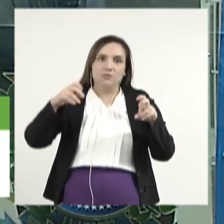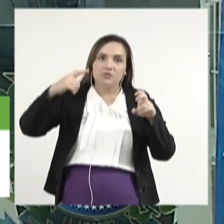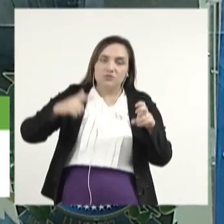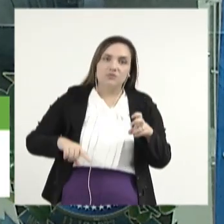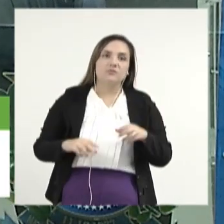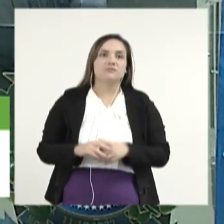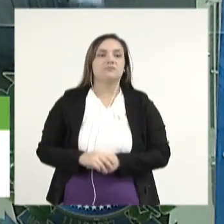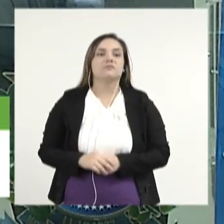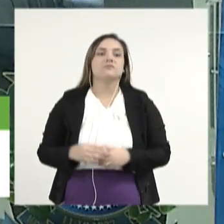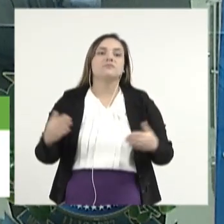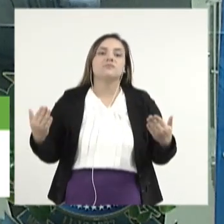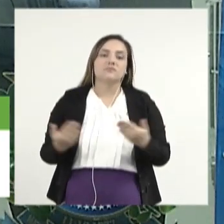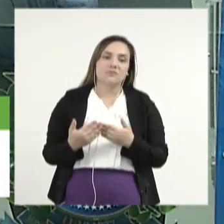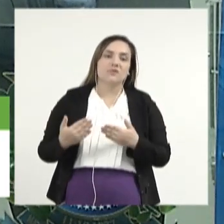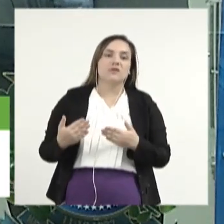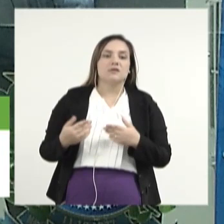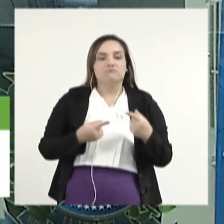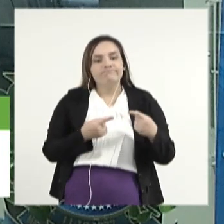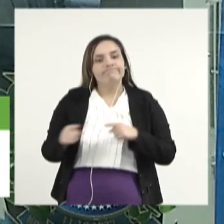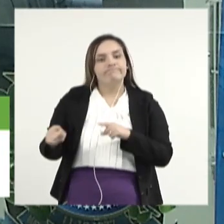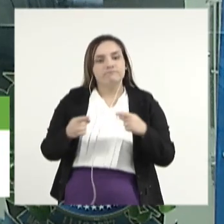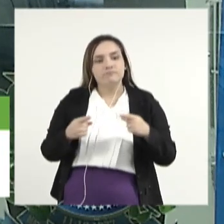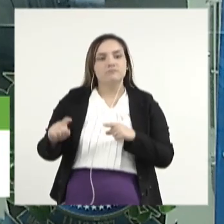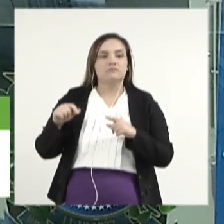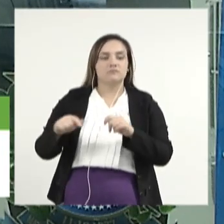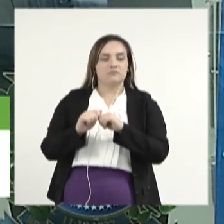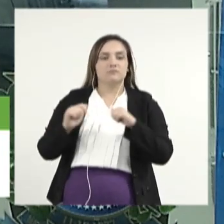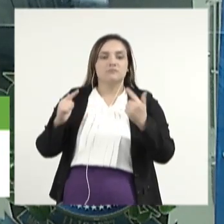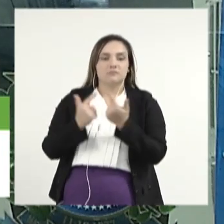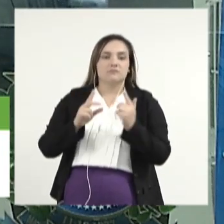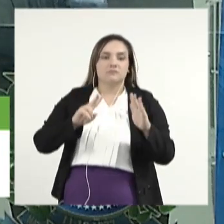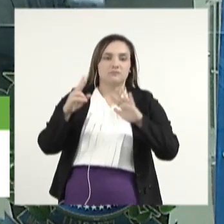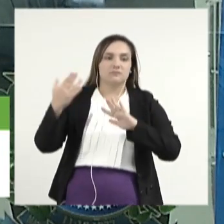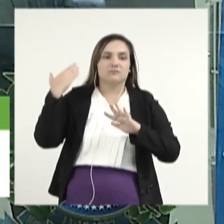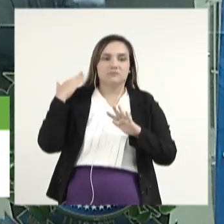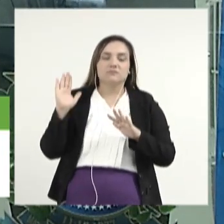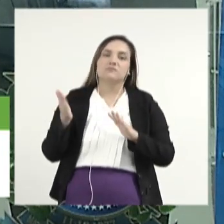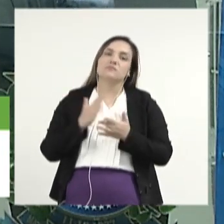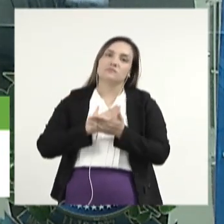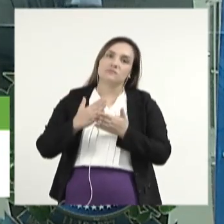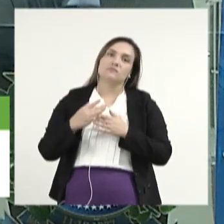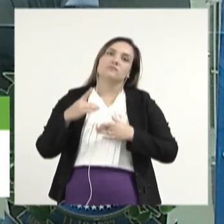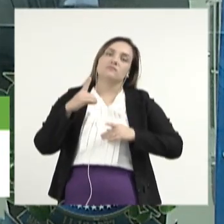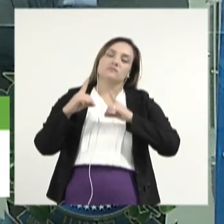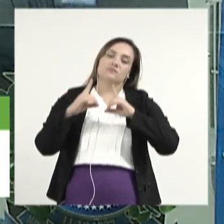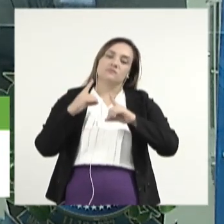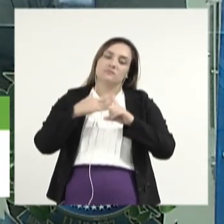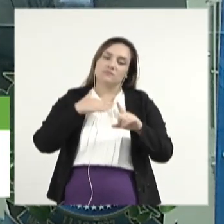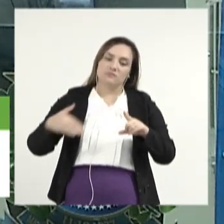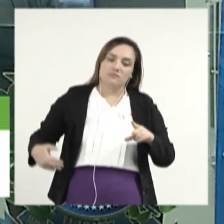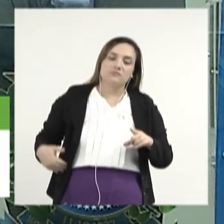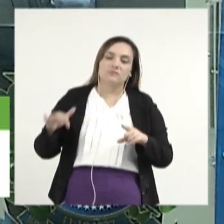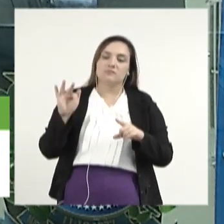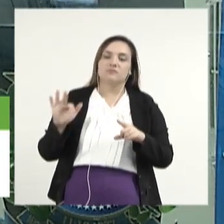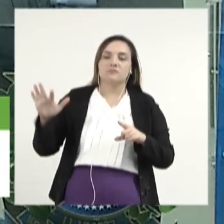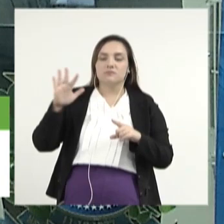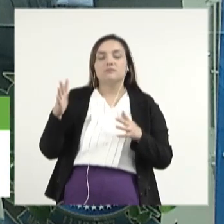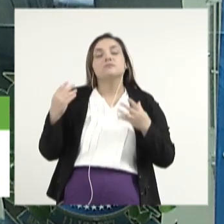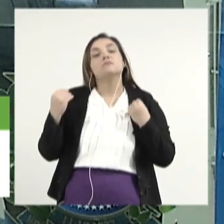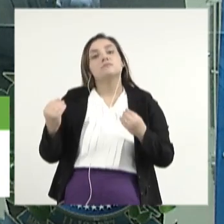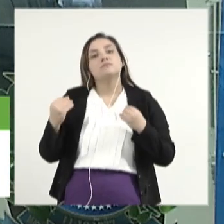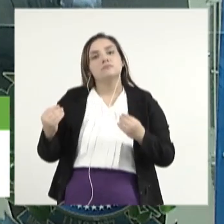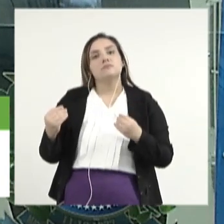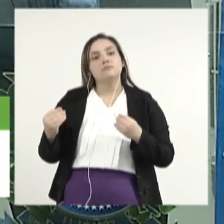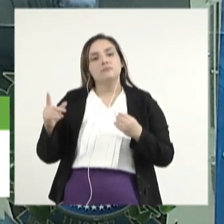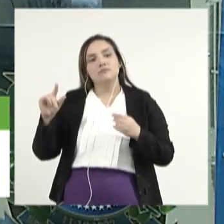vez e, a partir dessas provocações da Assembleia na semana passada, começou um diálogo com o governo federal visando ferramentas,